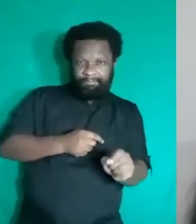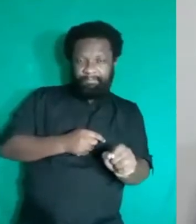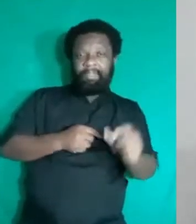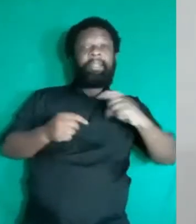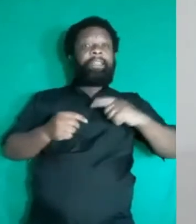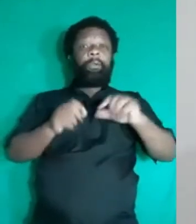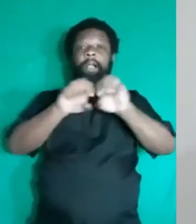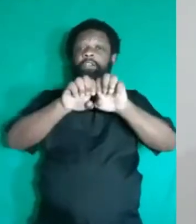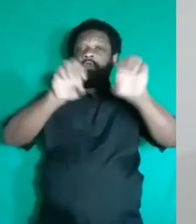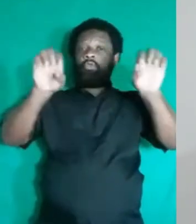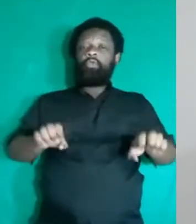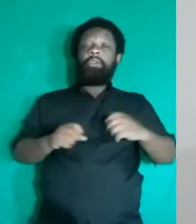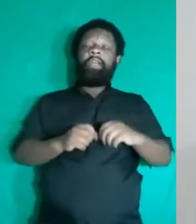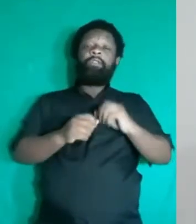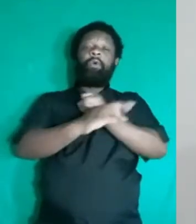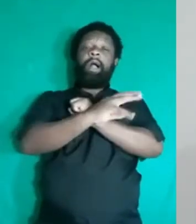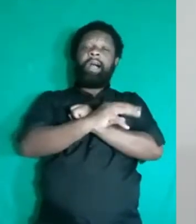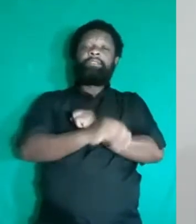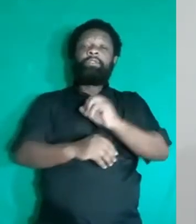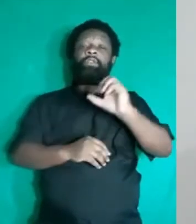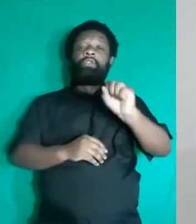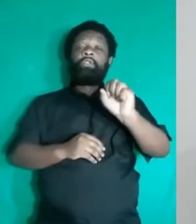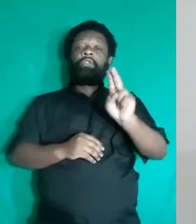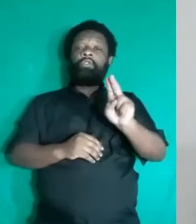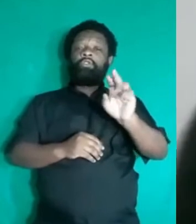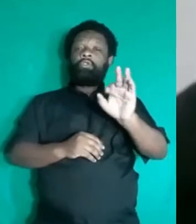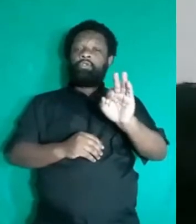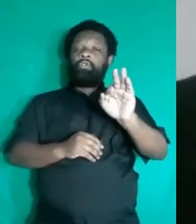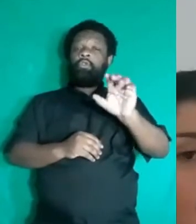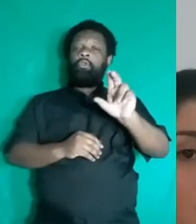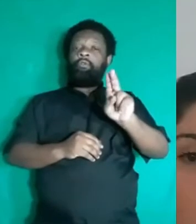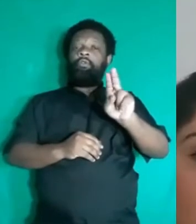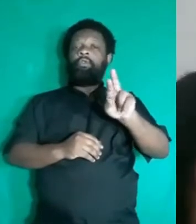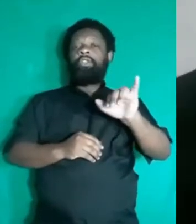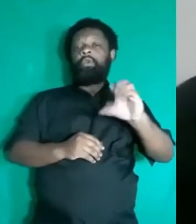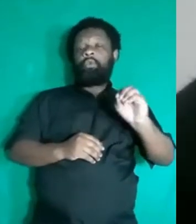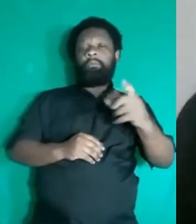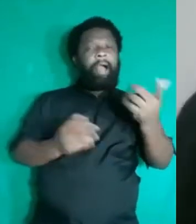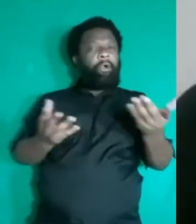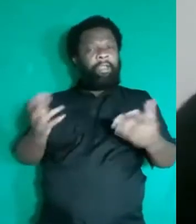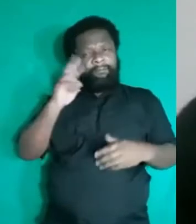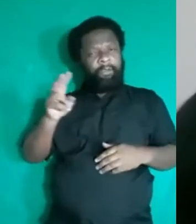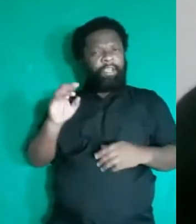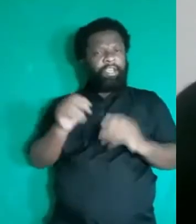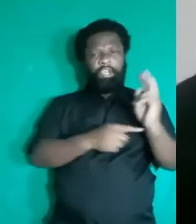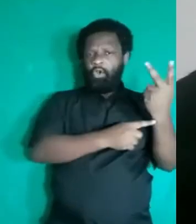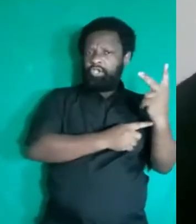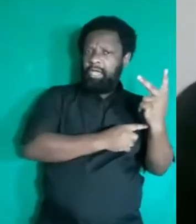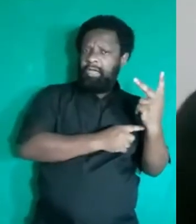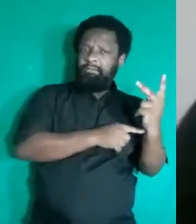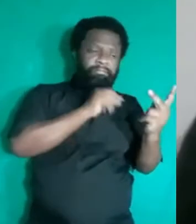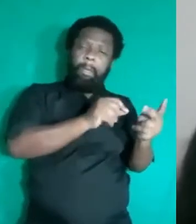um tracinho. E aqui nós temos, então, a estrutura do ácido sulfúrico. Beleza, pessoal? O que vocês